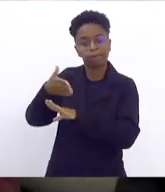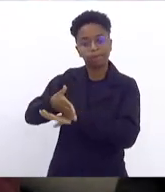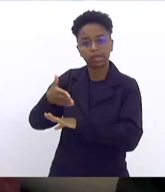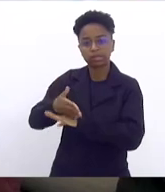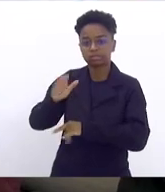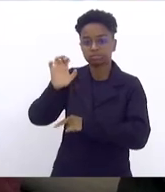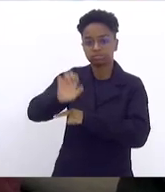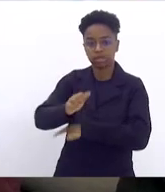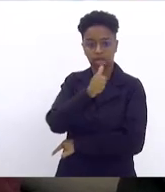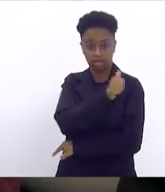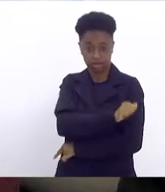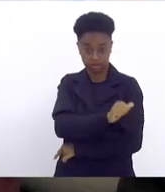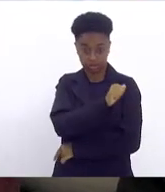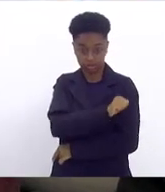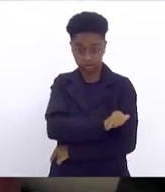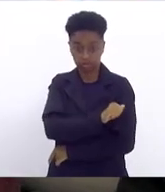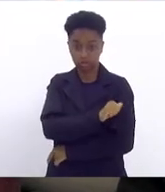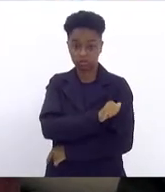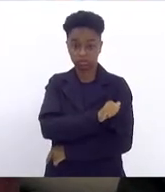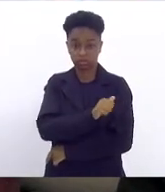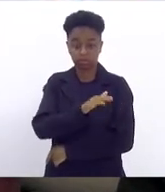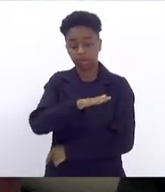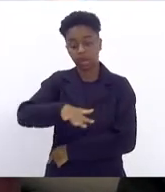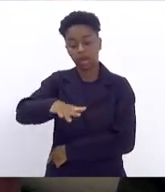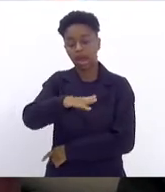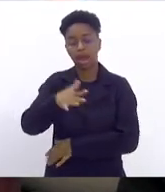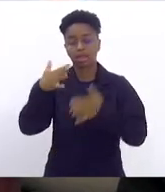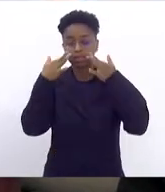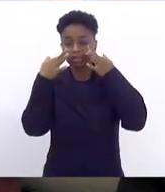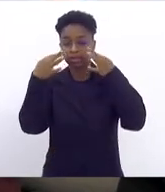Estado do Rio de Janeiro na rede de atenção